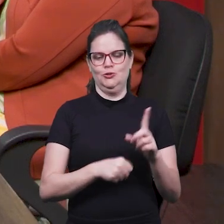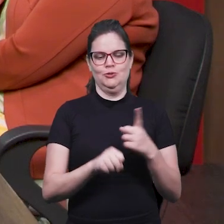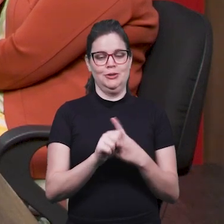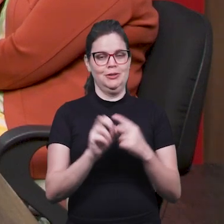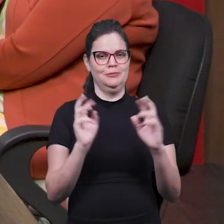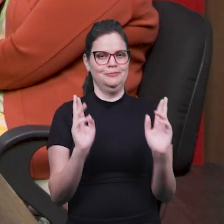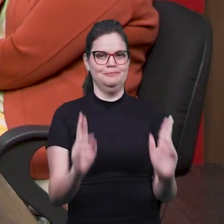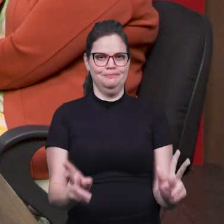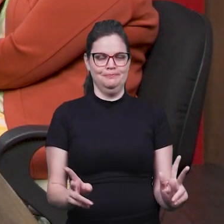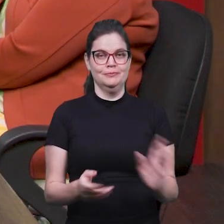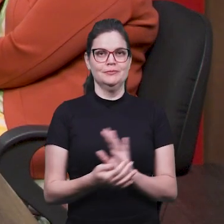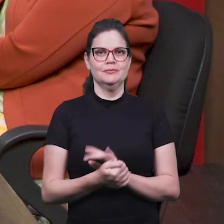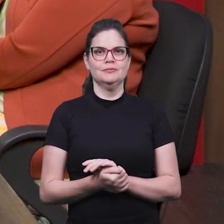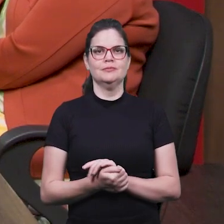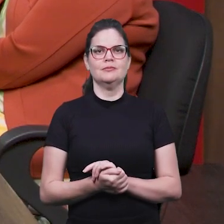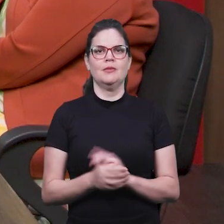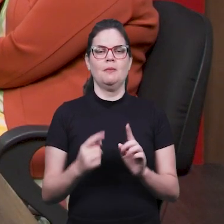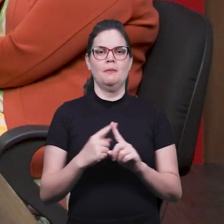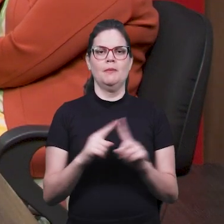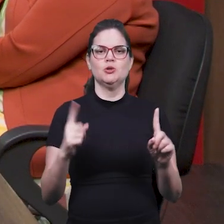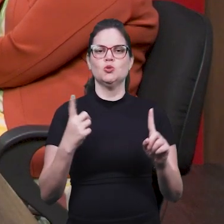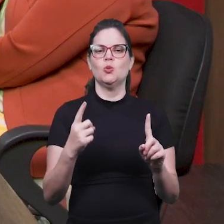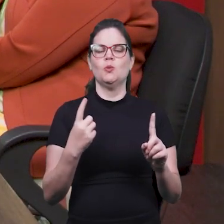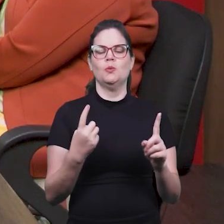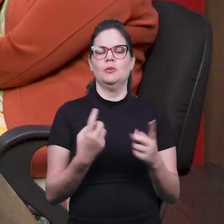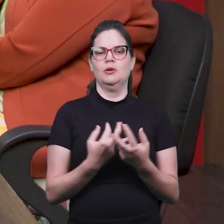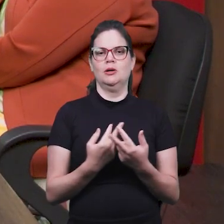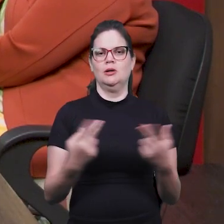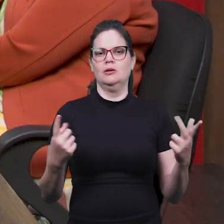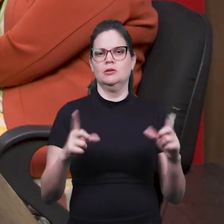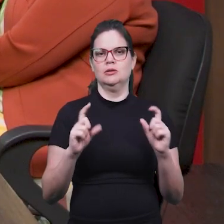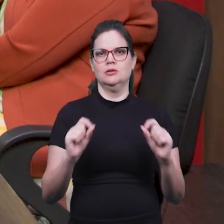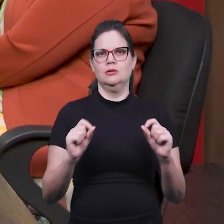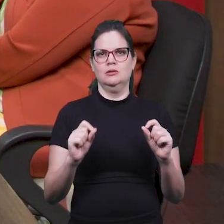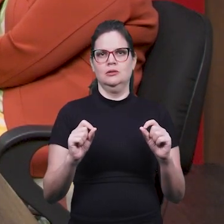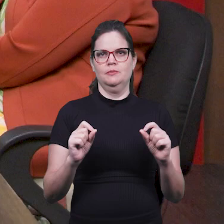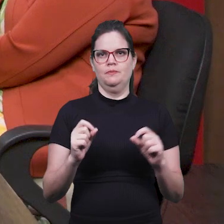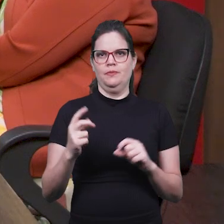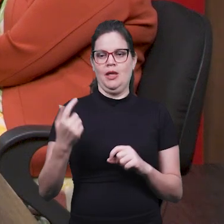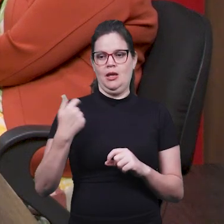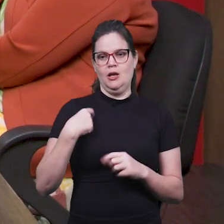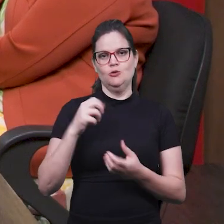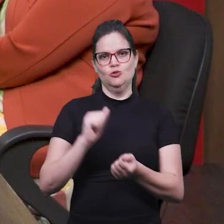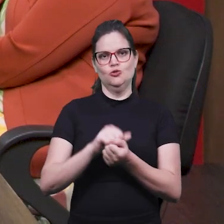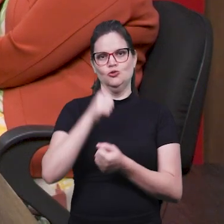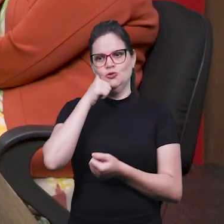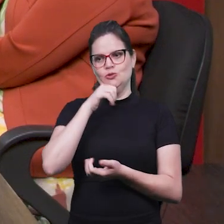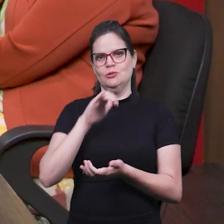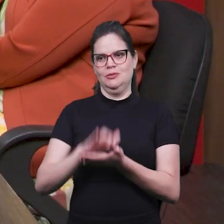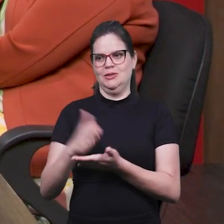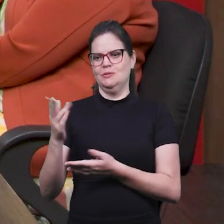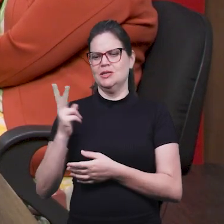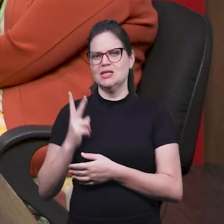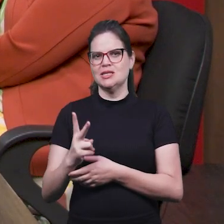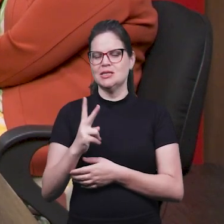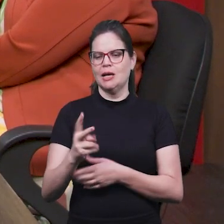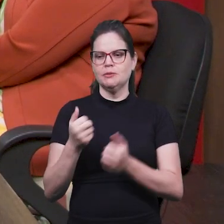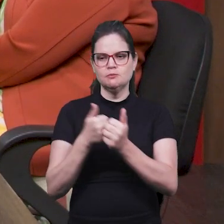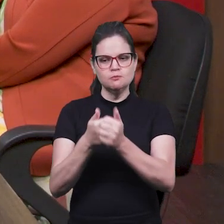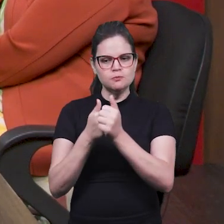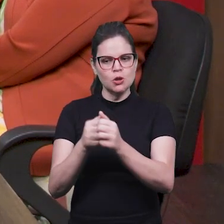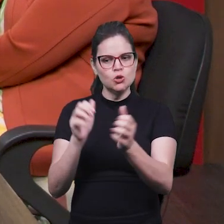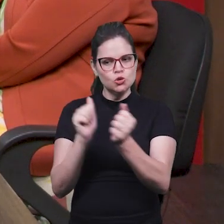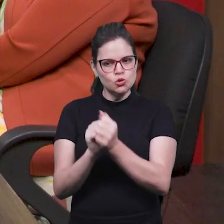Mas uma coisa, tanto eu como ela, nós sempre fomos muito próximos delas. Nós vivemos muito próximos delas.